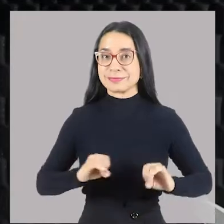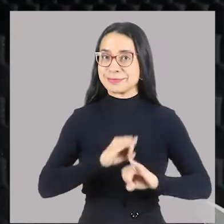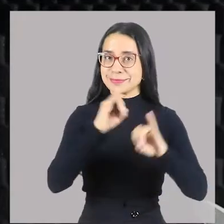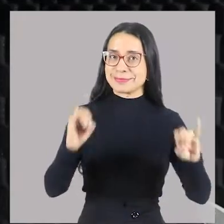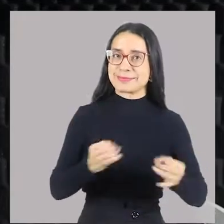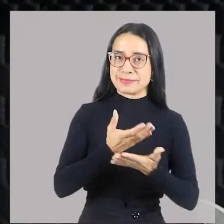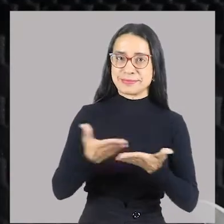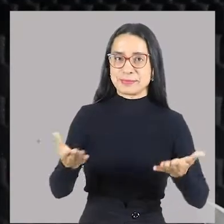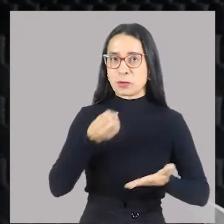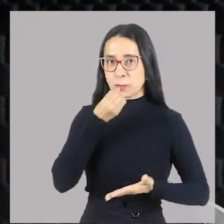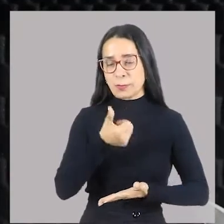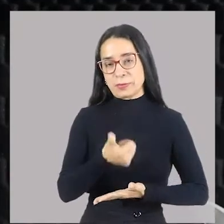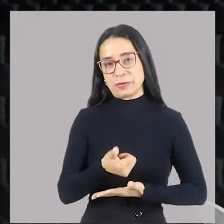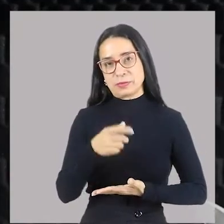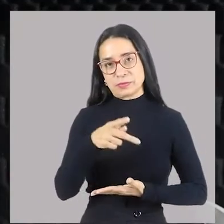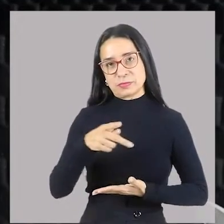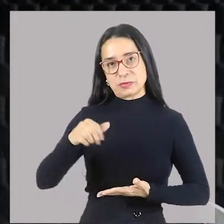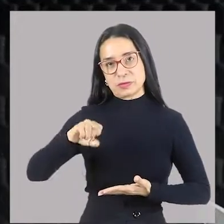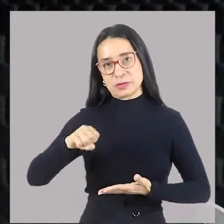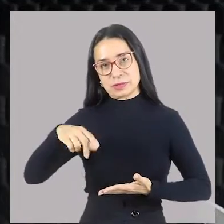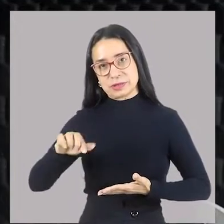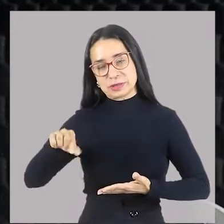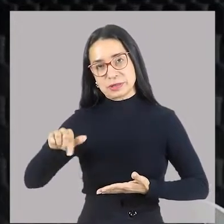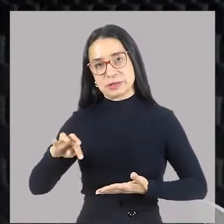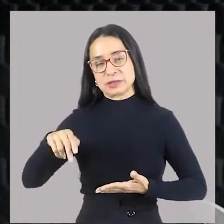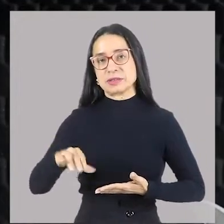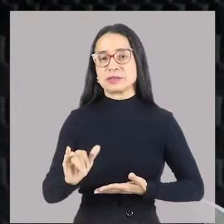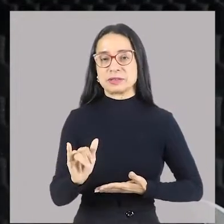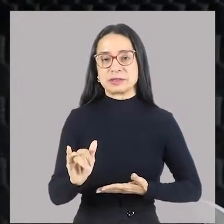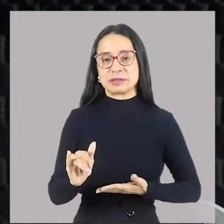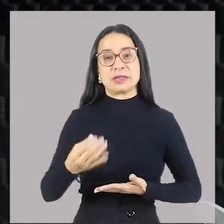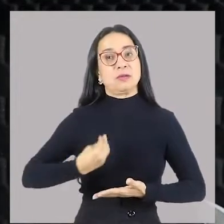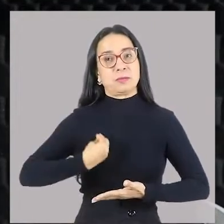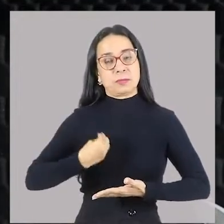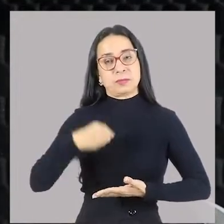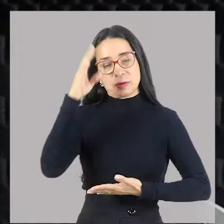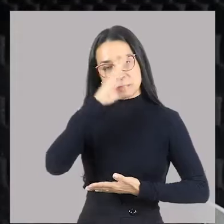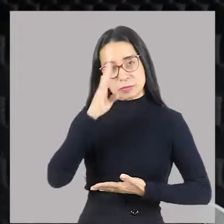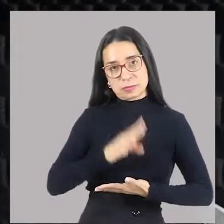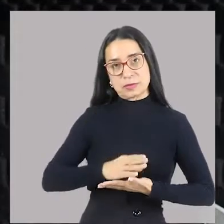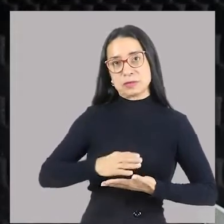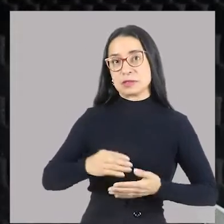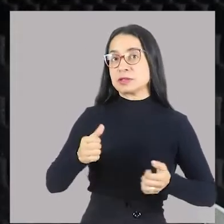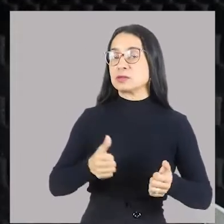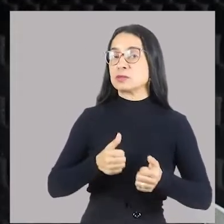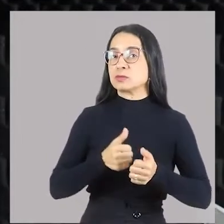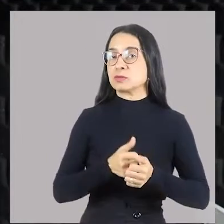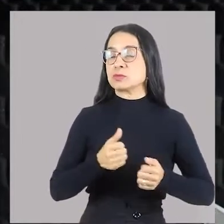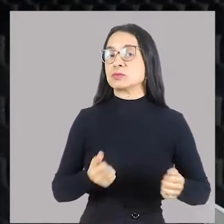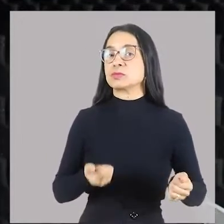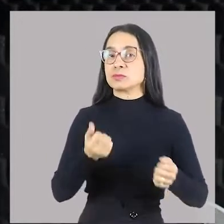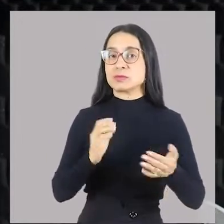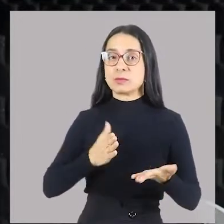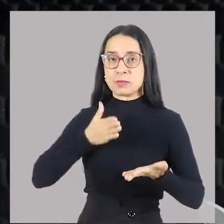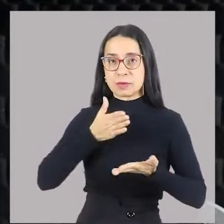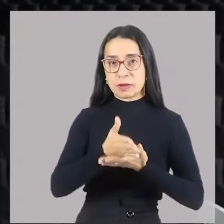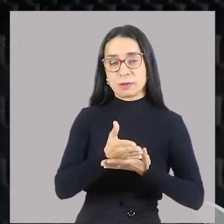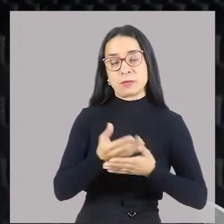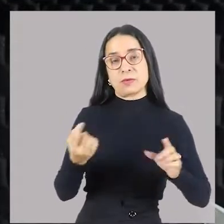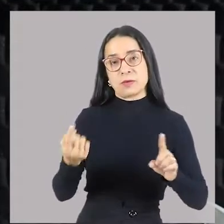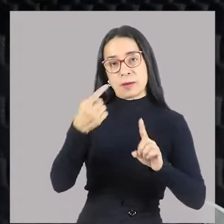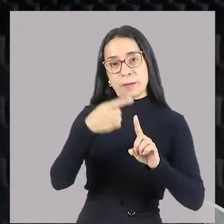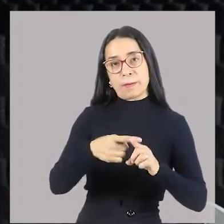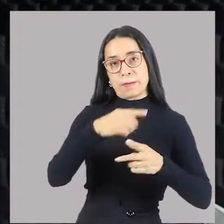Salve, salve galerinha, tudo bem? Professor Stanley Ferreira, Realidade Brasileira, junto com a Prova Mais